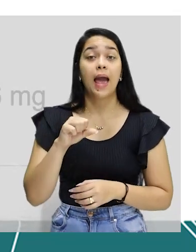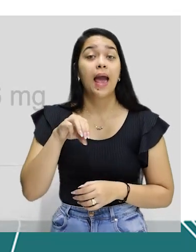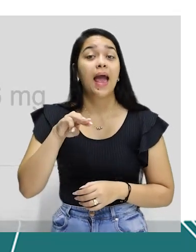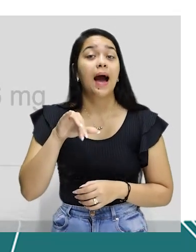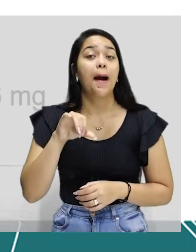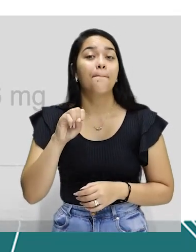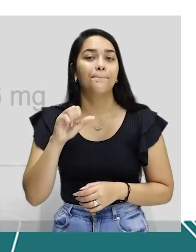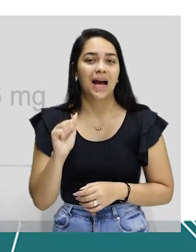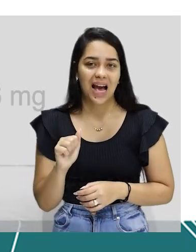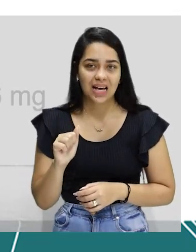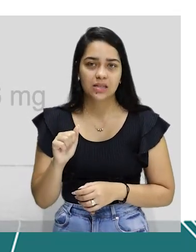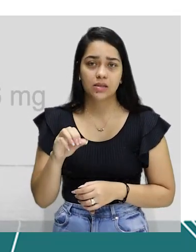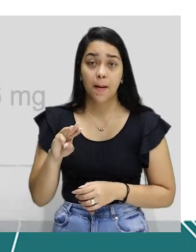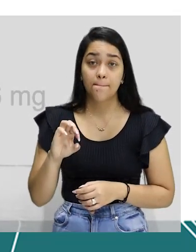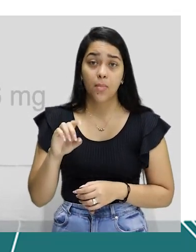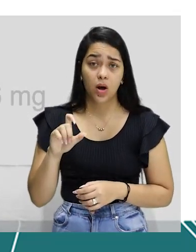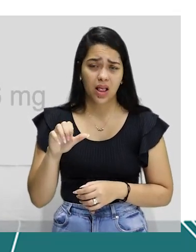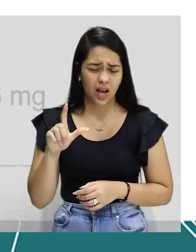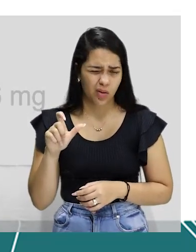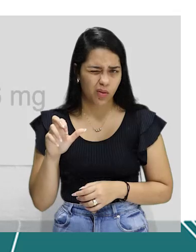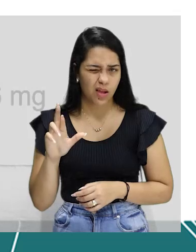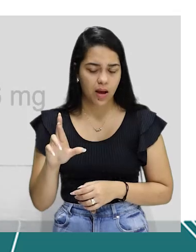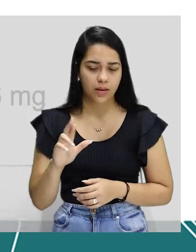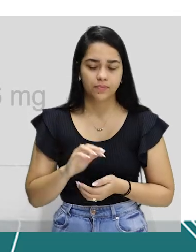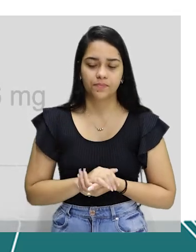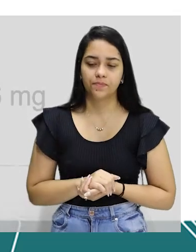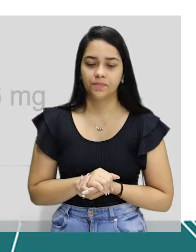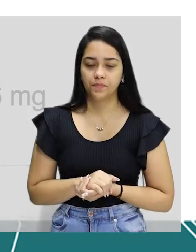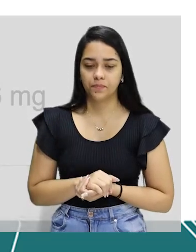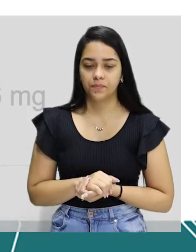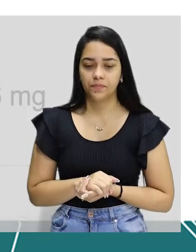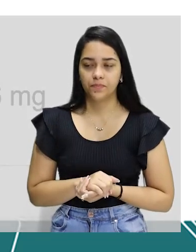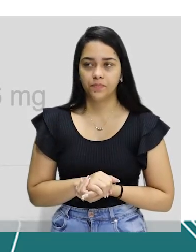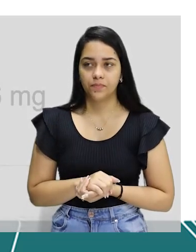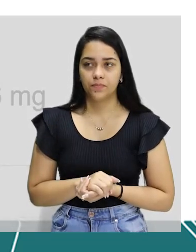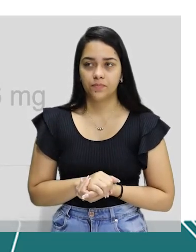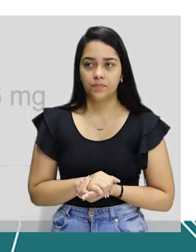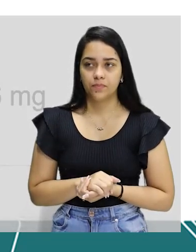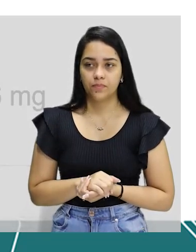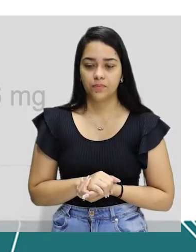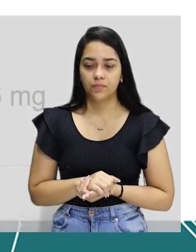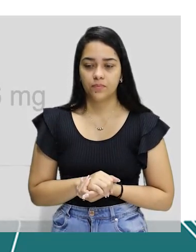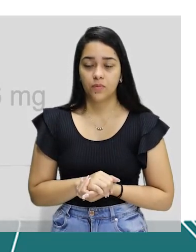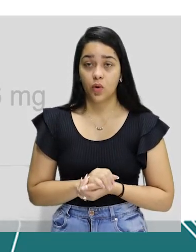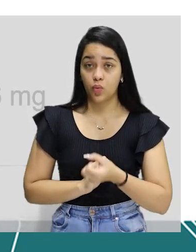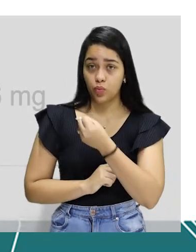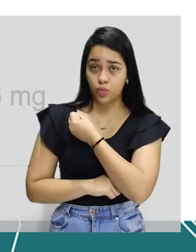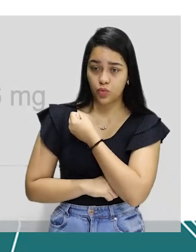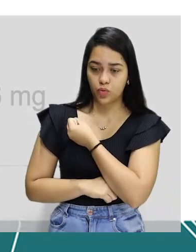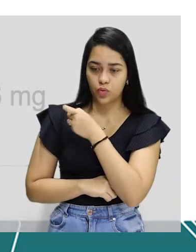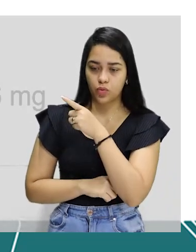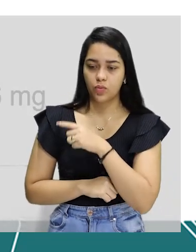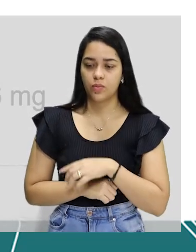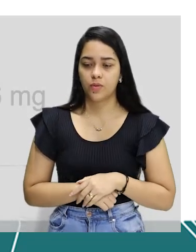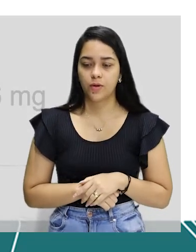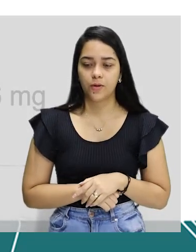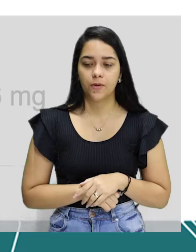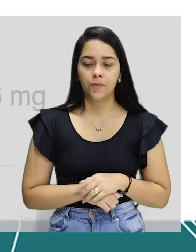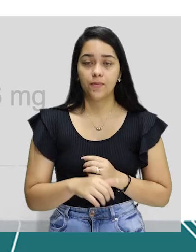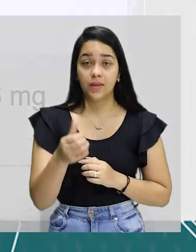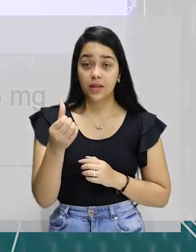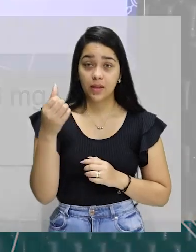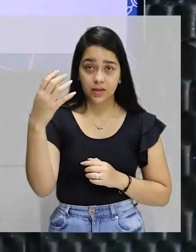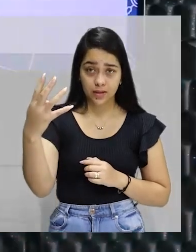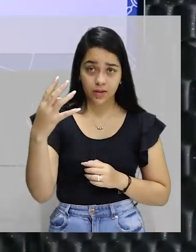massa molecular, né? Tanto é que na sua simbologia, olha só, o valor que aparece em cima é o valor